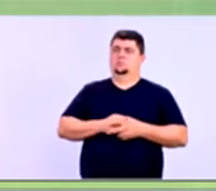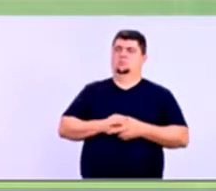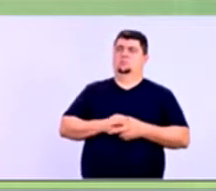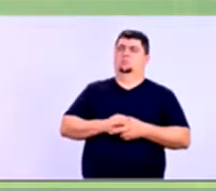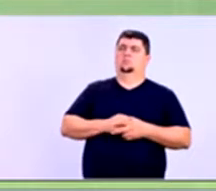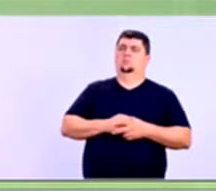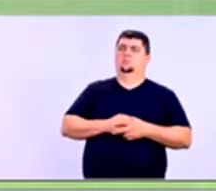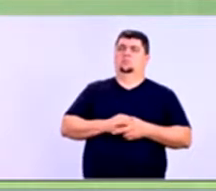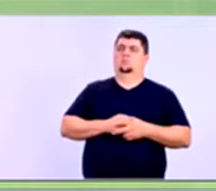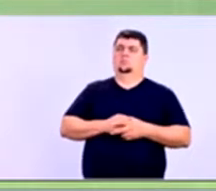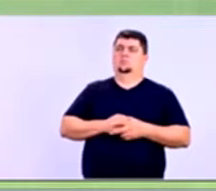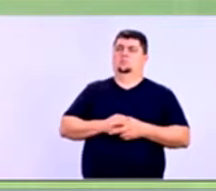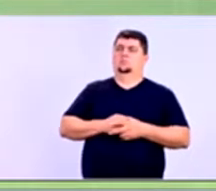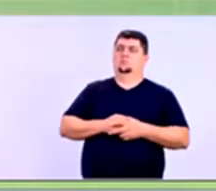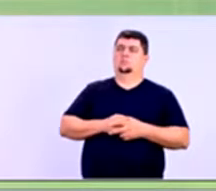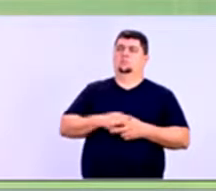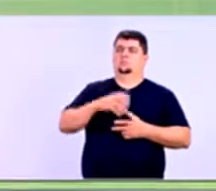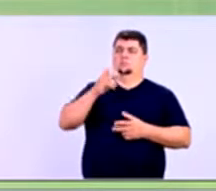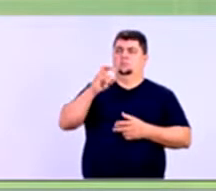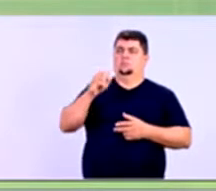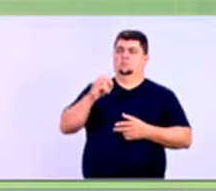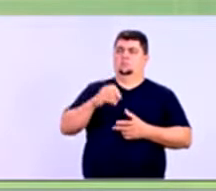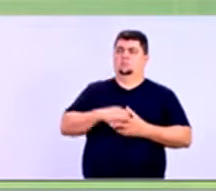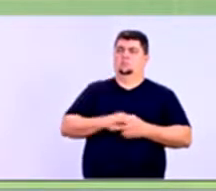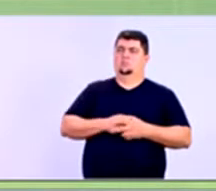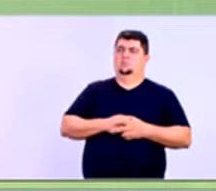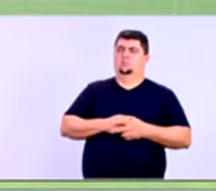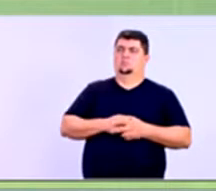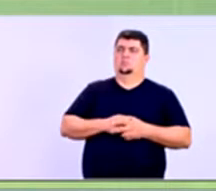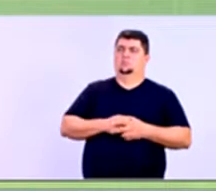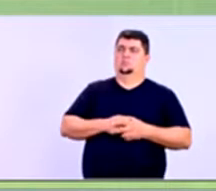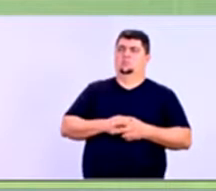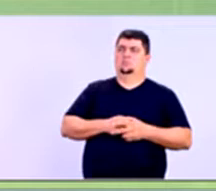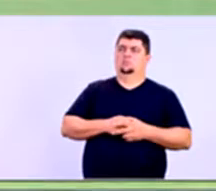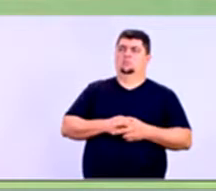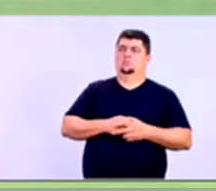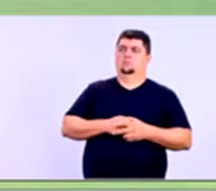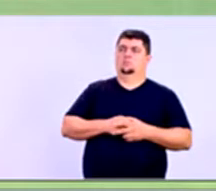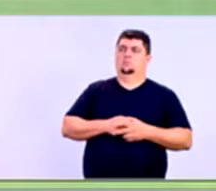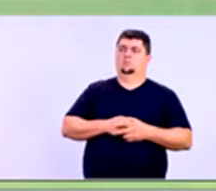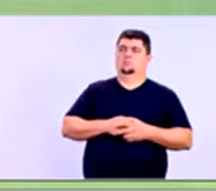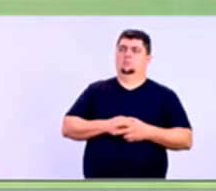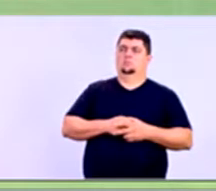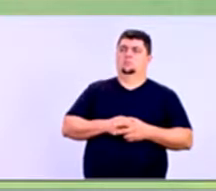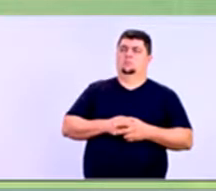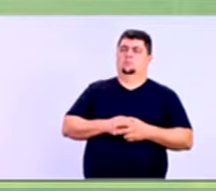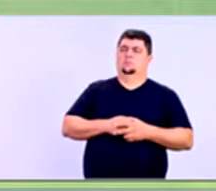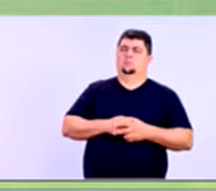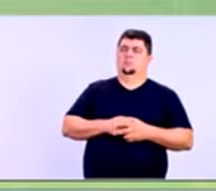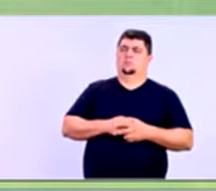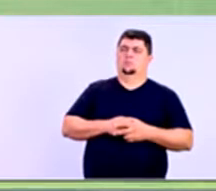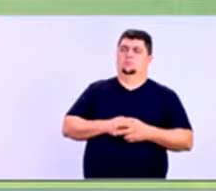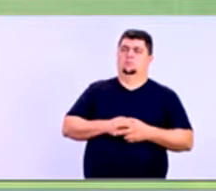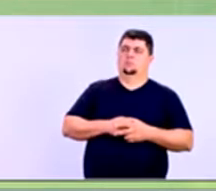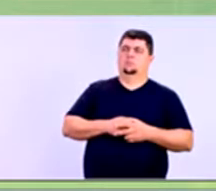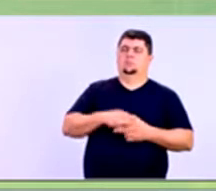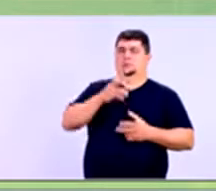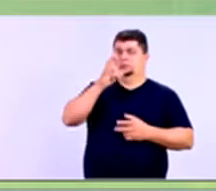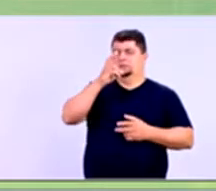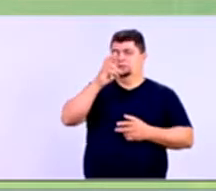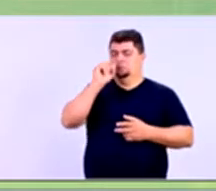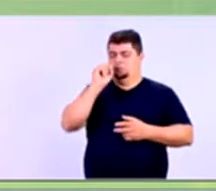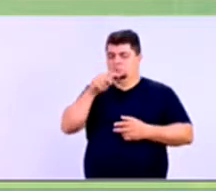5 mil reais, que vai dar 500. Ó, isso foi calculado em cima desse. Então, eu paguei 5 mil da